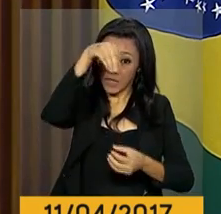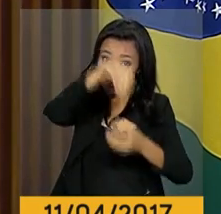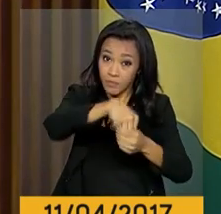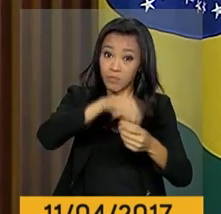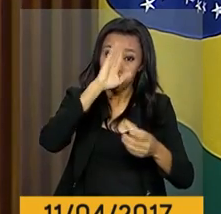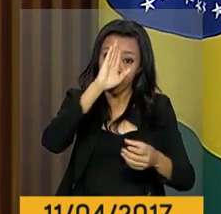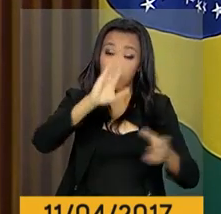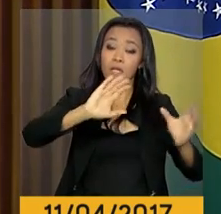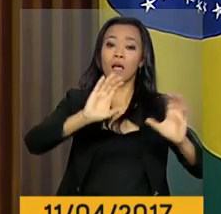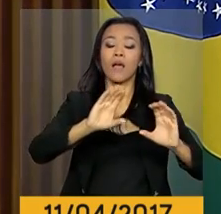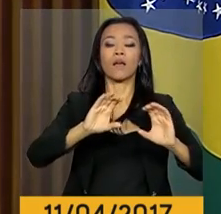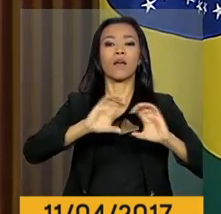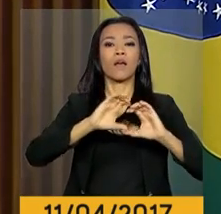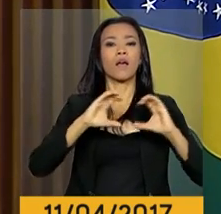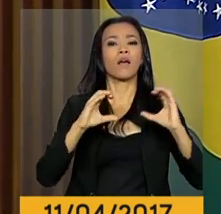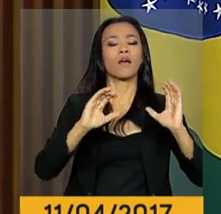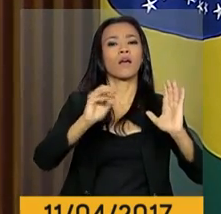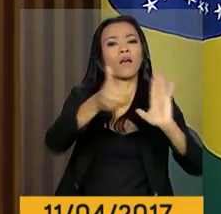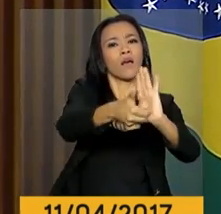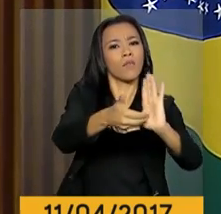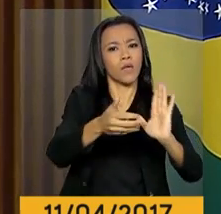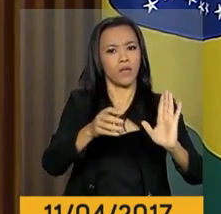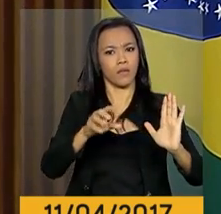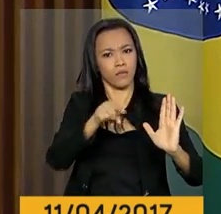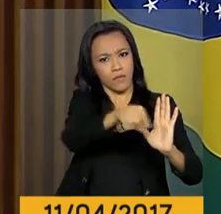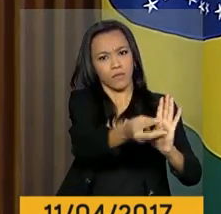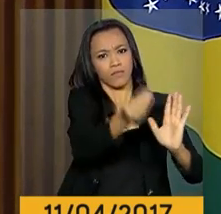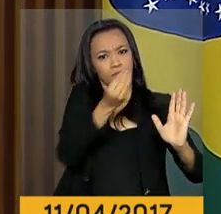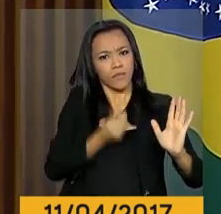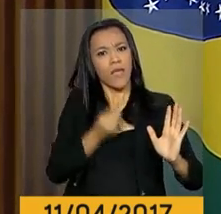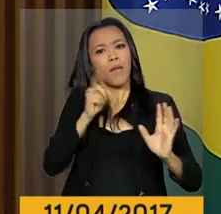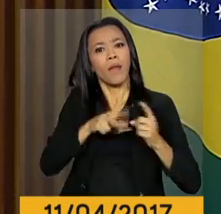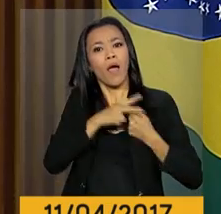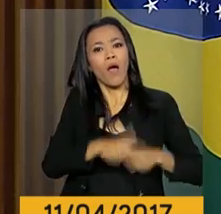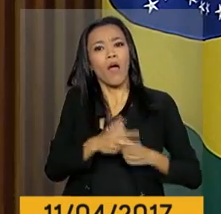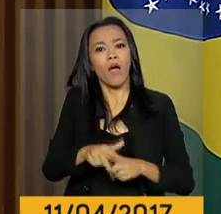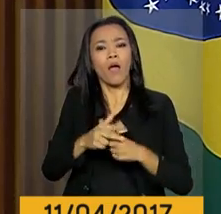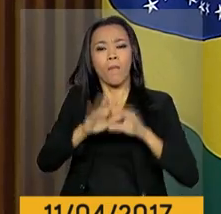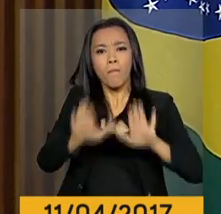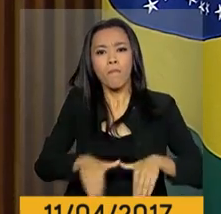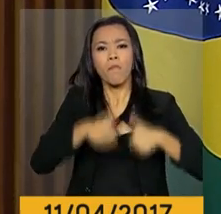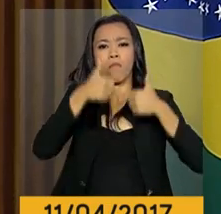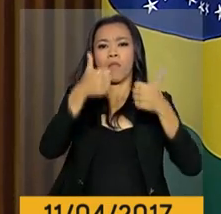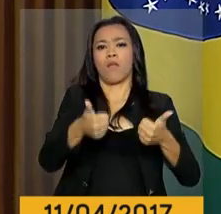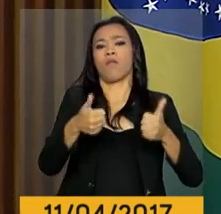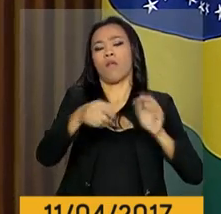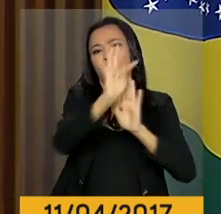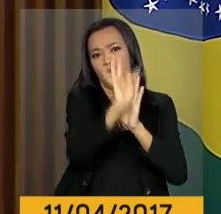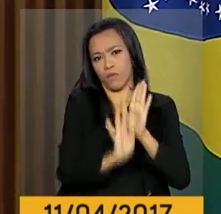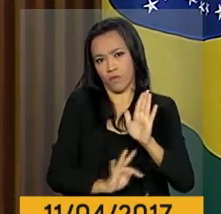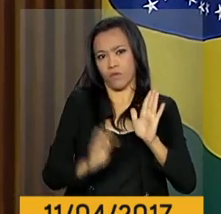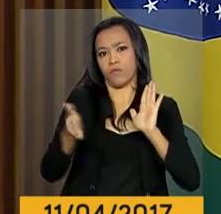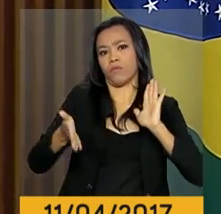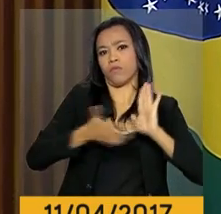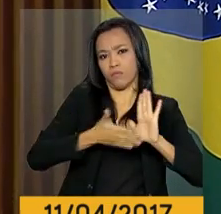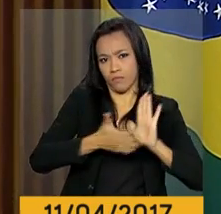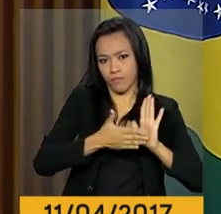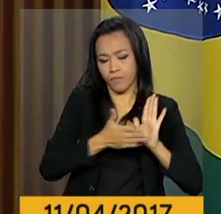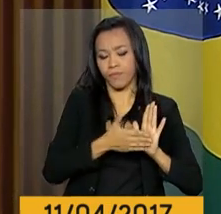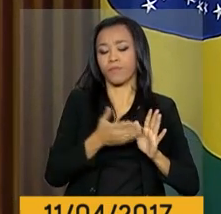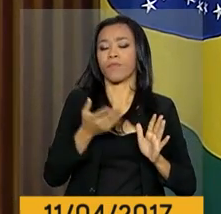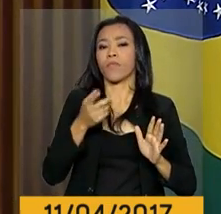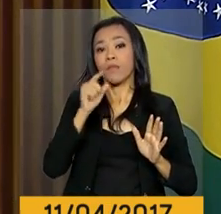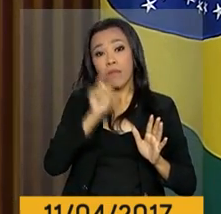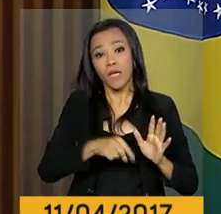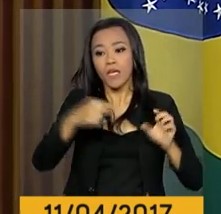Deputados é para aprimorar o projeto não é para desnatural e mais do que isso fazê-lo compatível com as